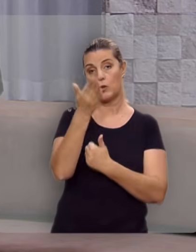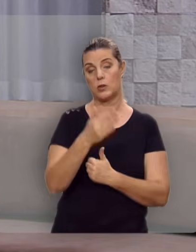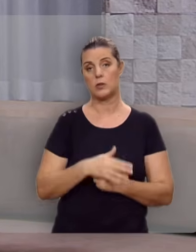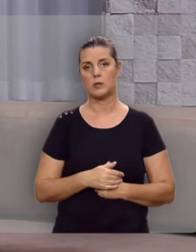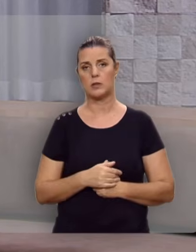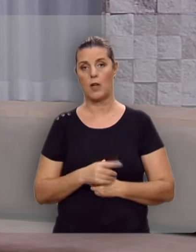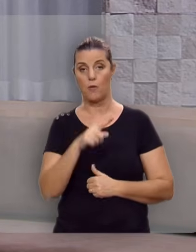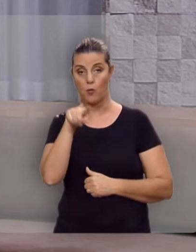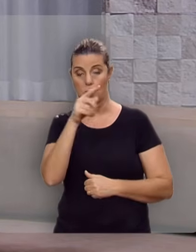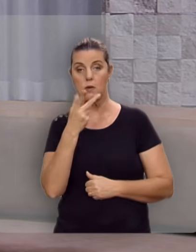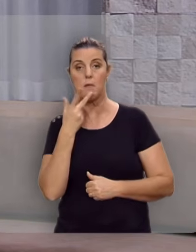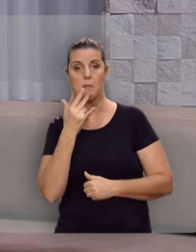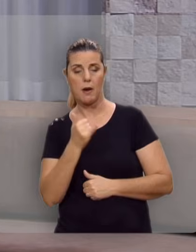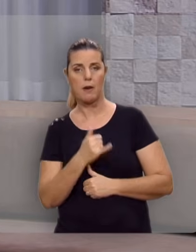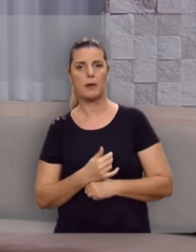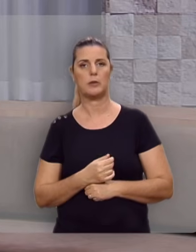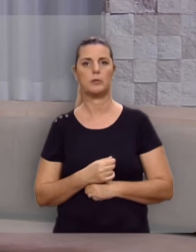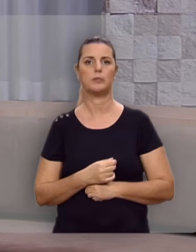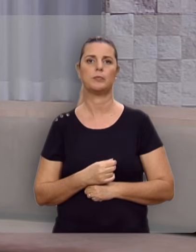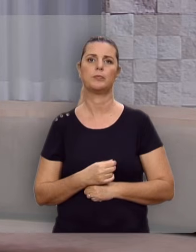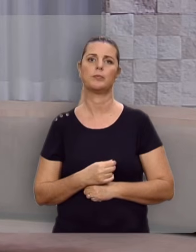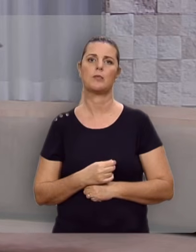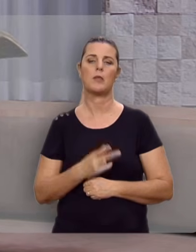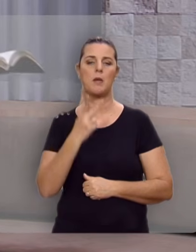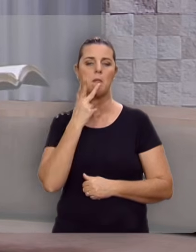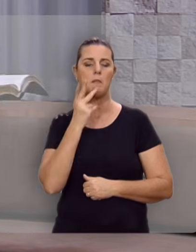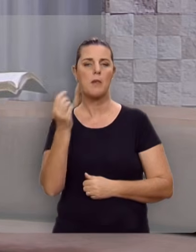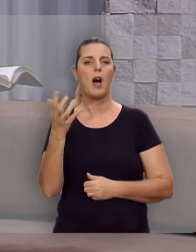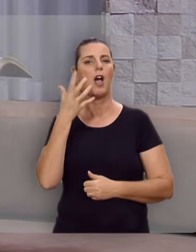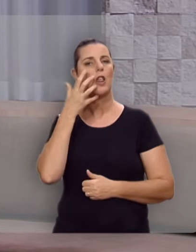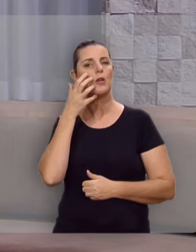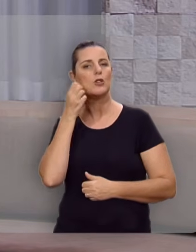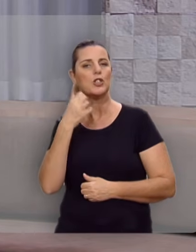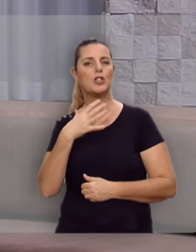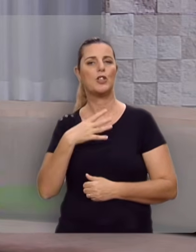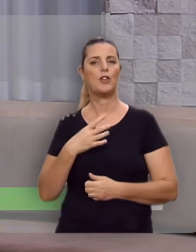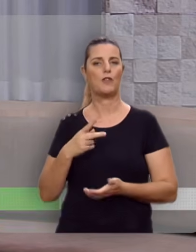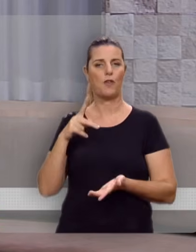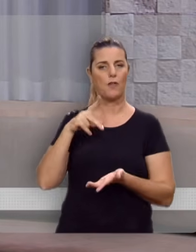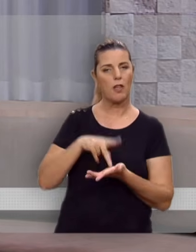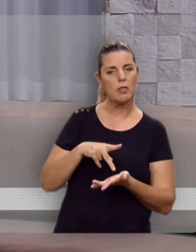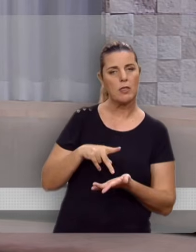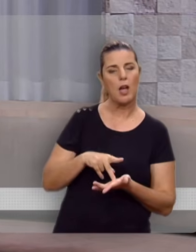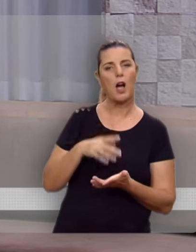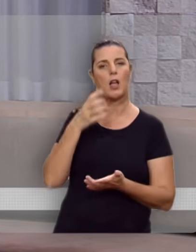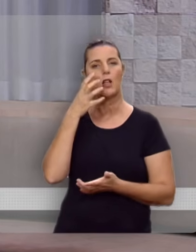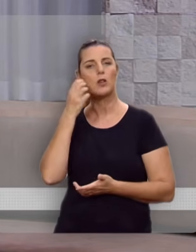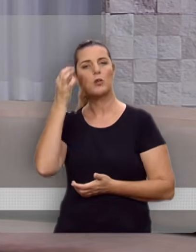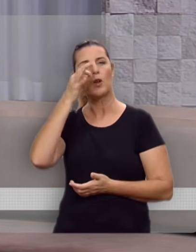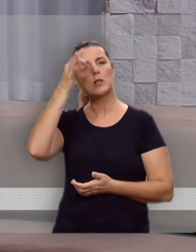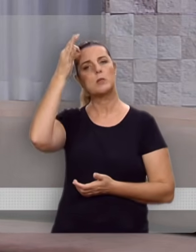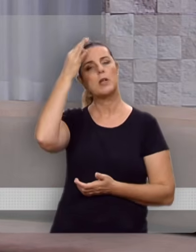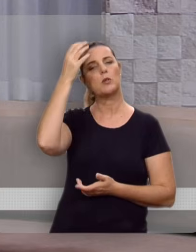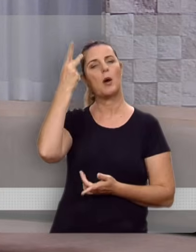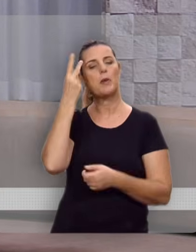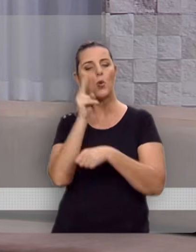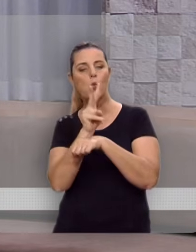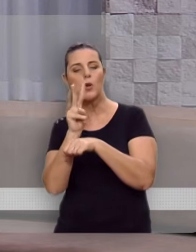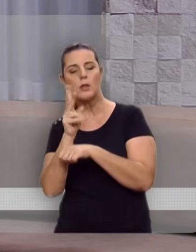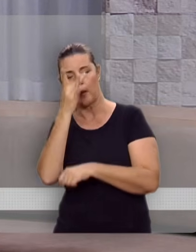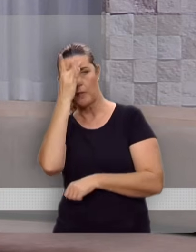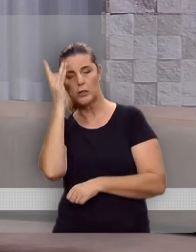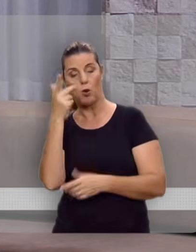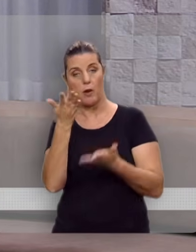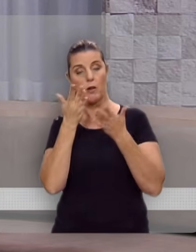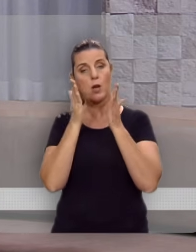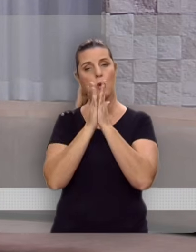Você que é pai adotivo, pai biológico, Você que adotou alguém espiritualmente para cuidar